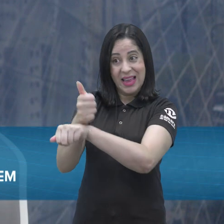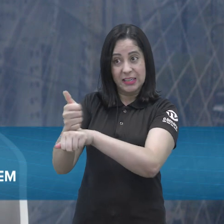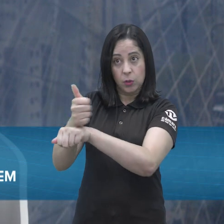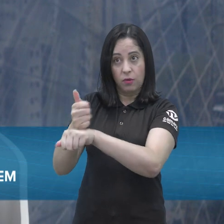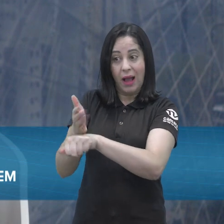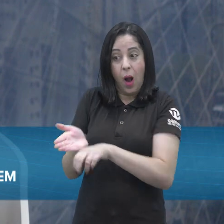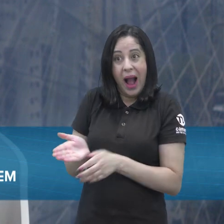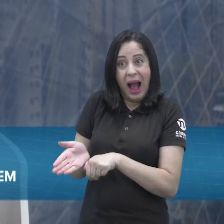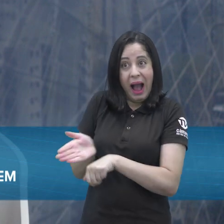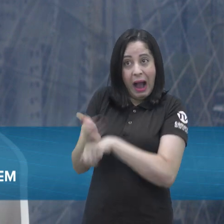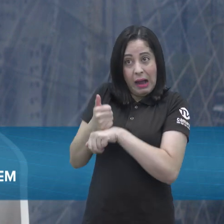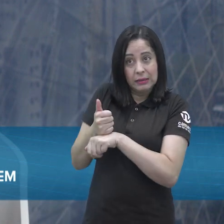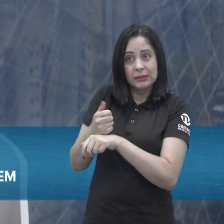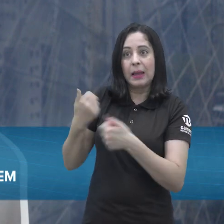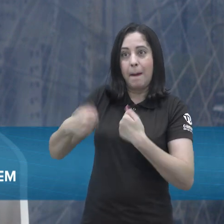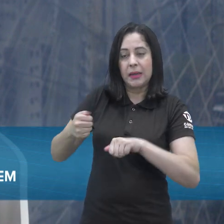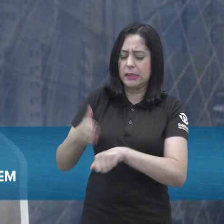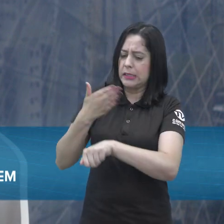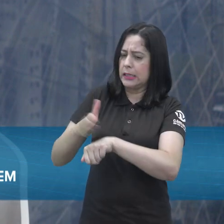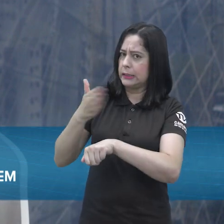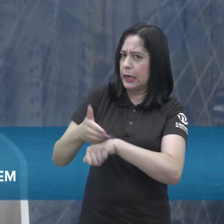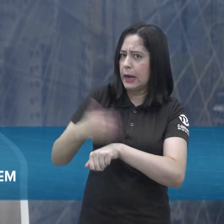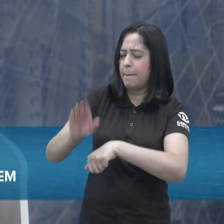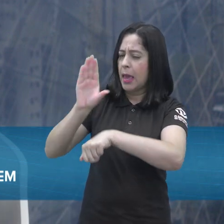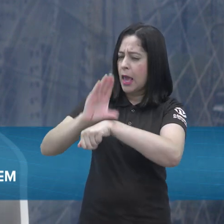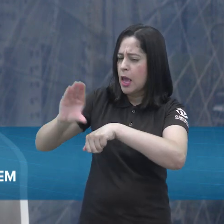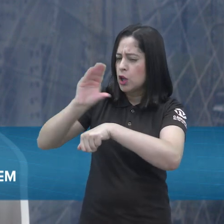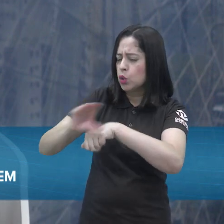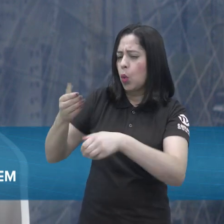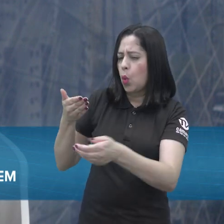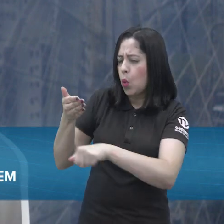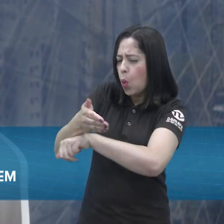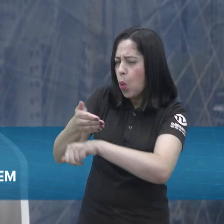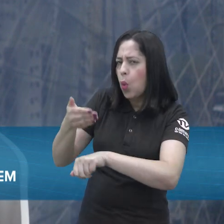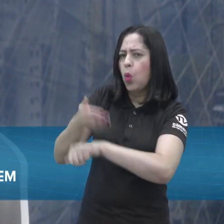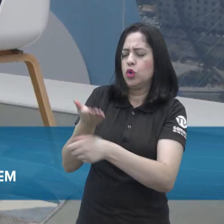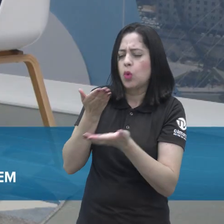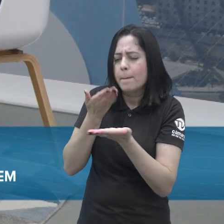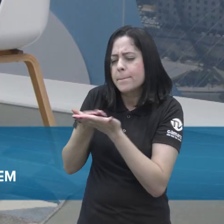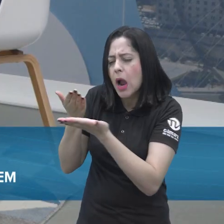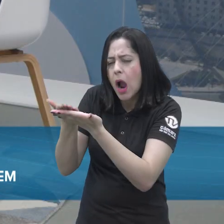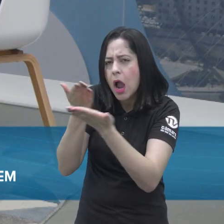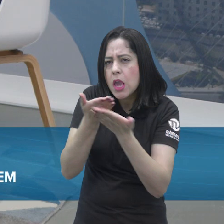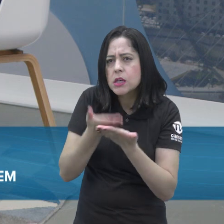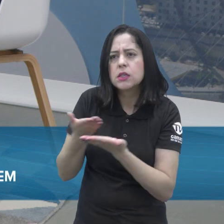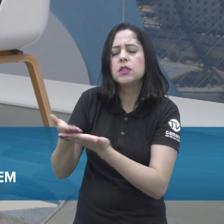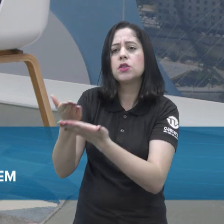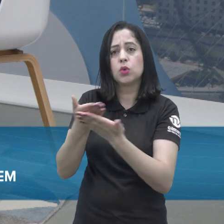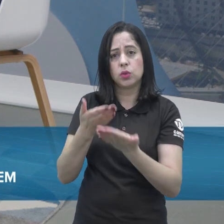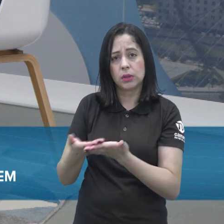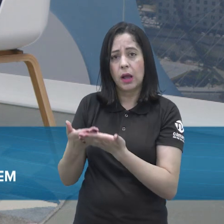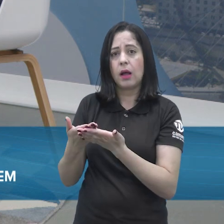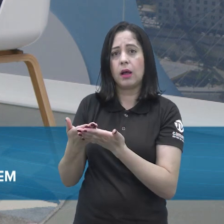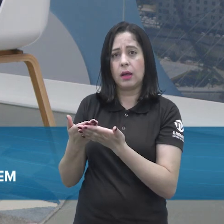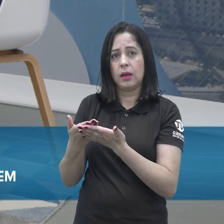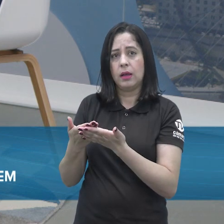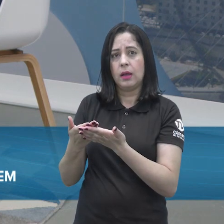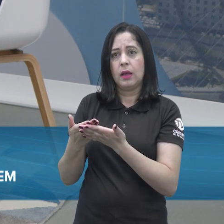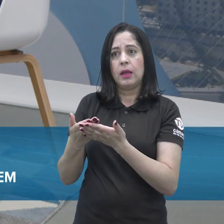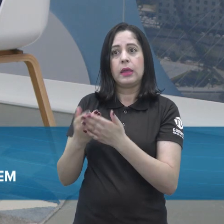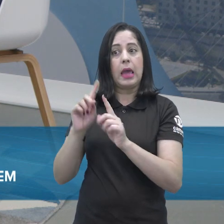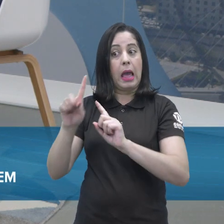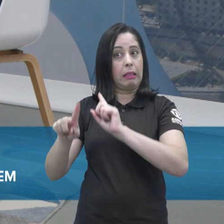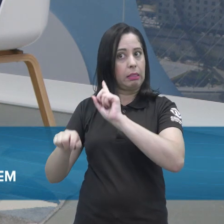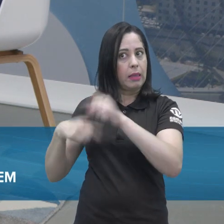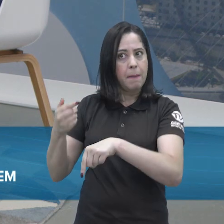que fazer um treinamento dentro do digital, participar de eventos, participar de aulas, construir essa ideia de quem eu sou, quem é